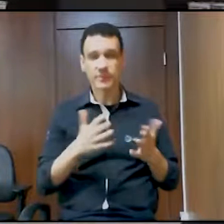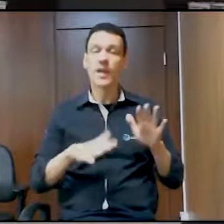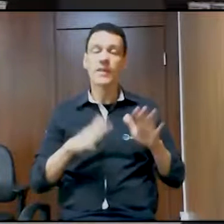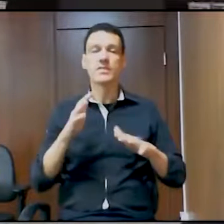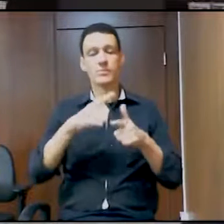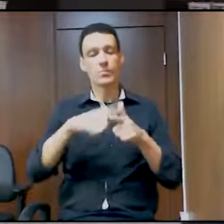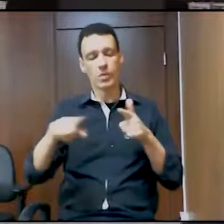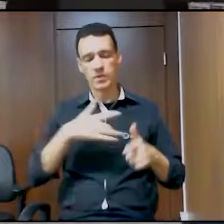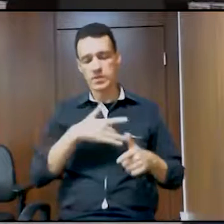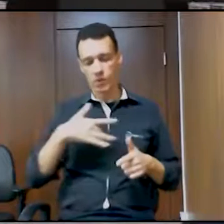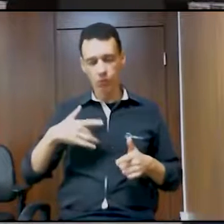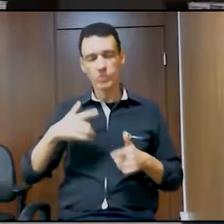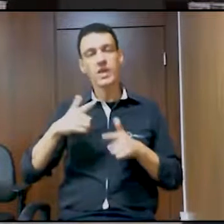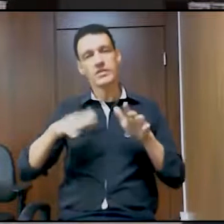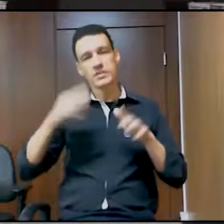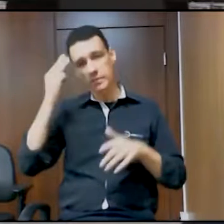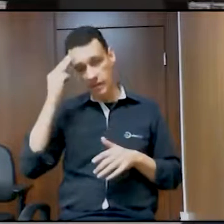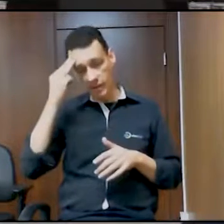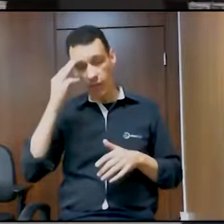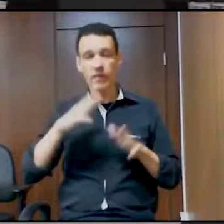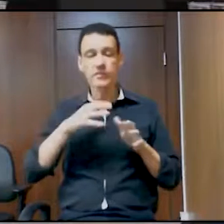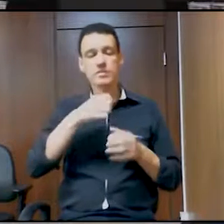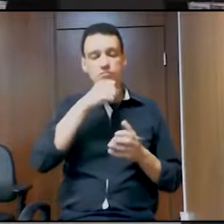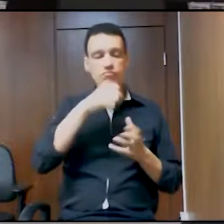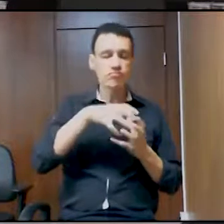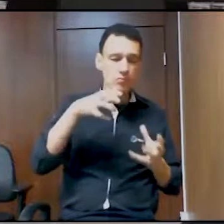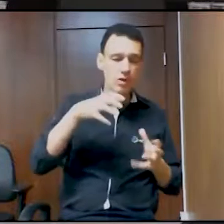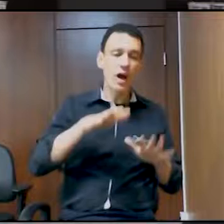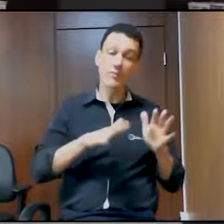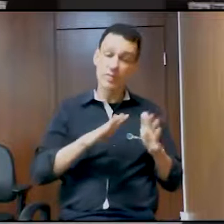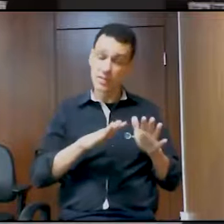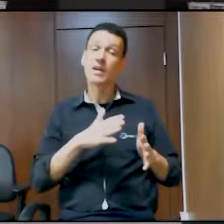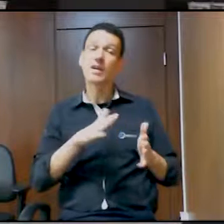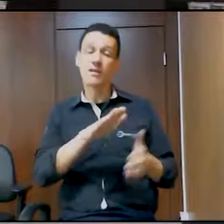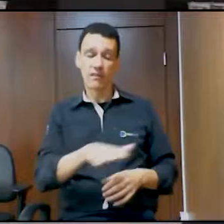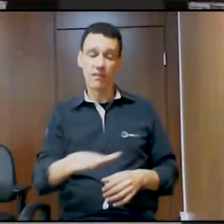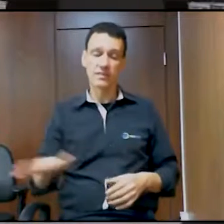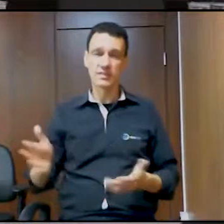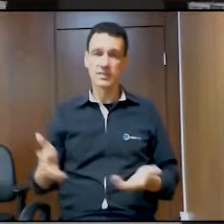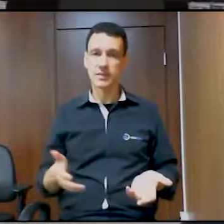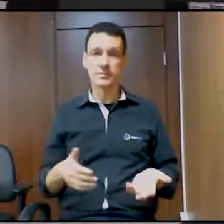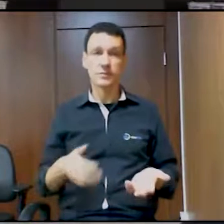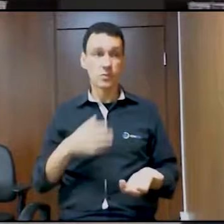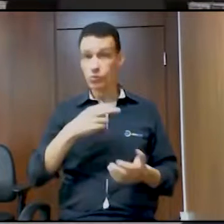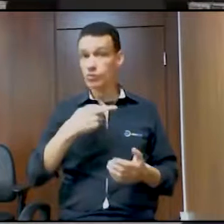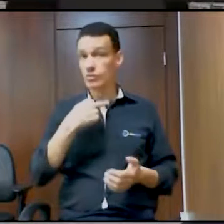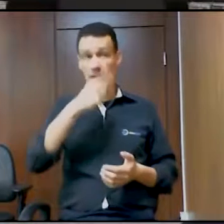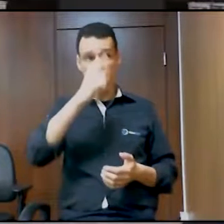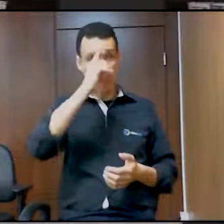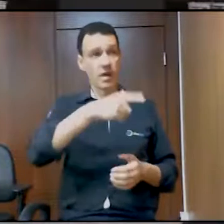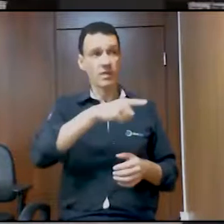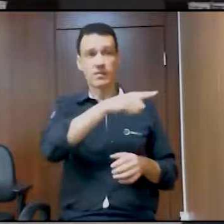saúde mental, casos de idosos, casos de crianças. E não dá para exigir que eles trabalhem.